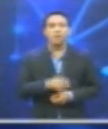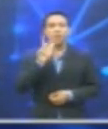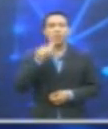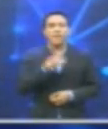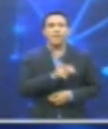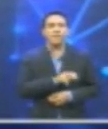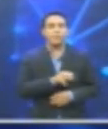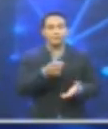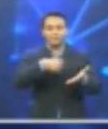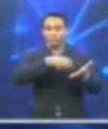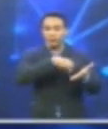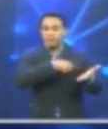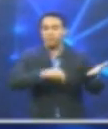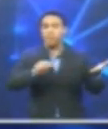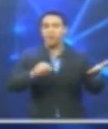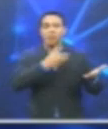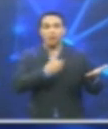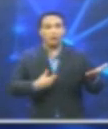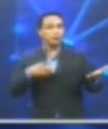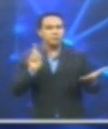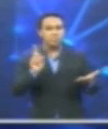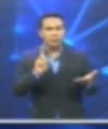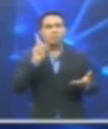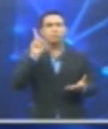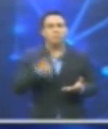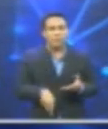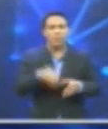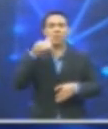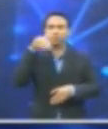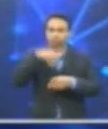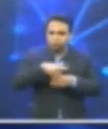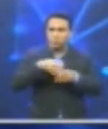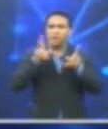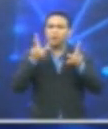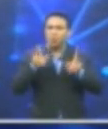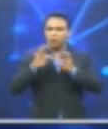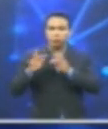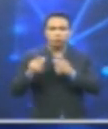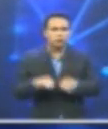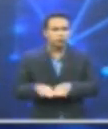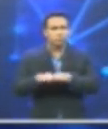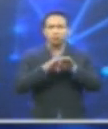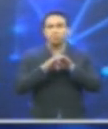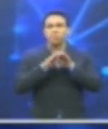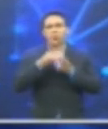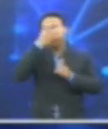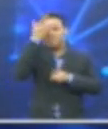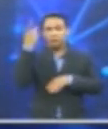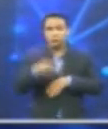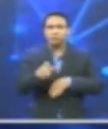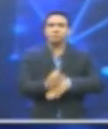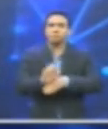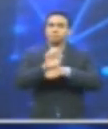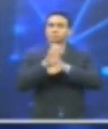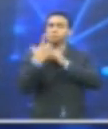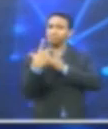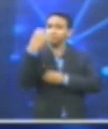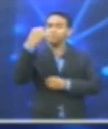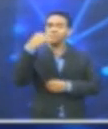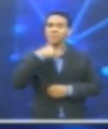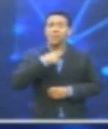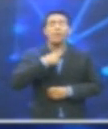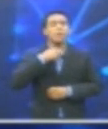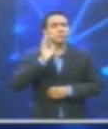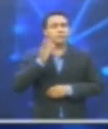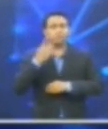uma canetada do governador. É um mandato eletivo dado pelo povo do meu estado. E eu fui nomeado